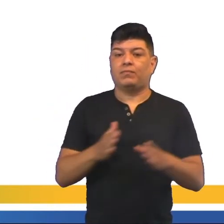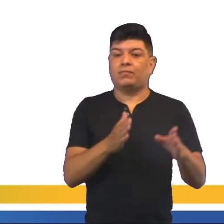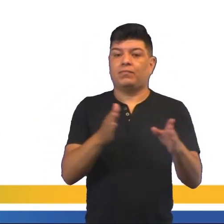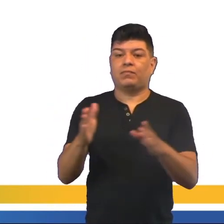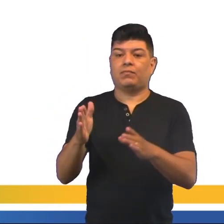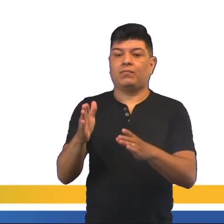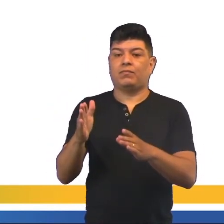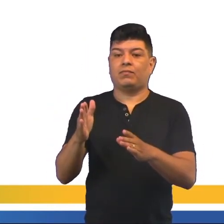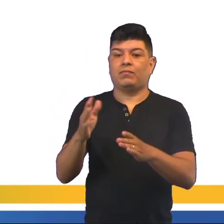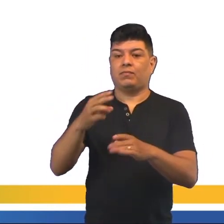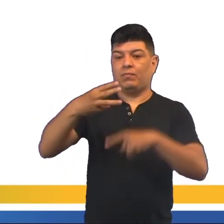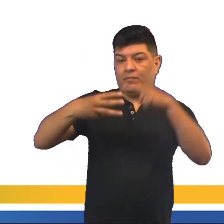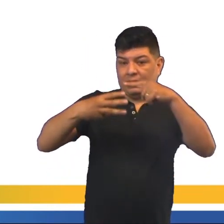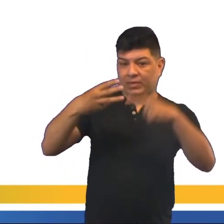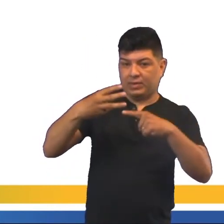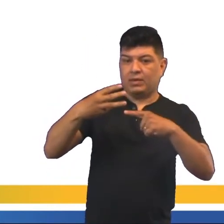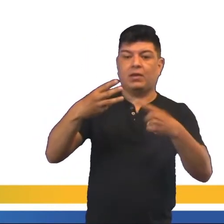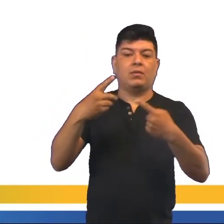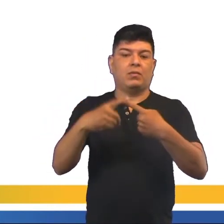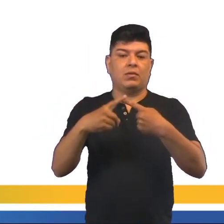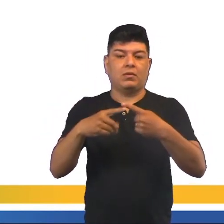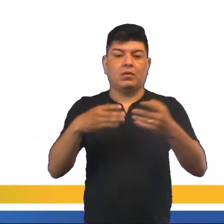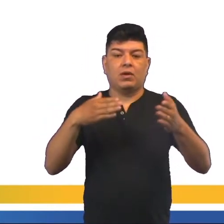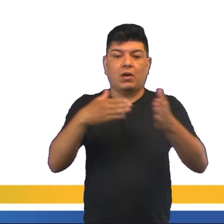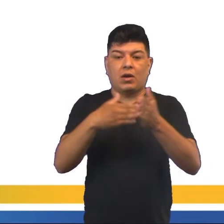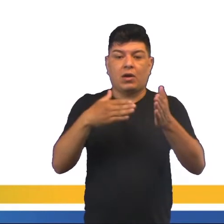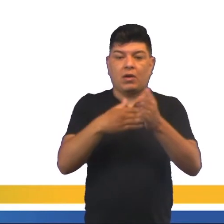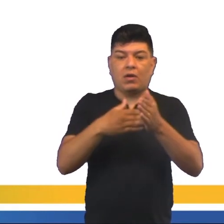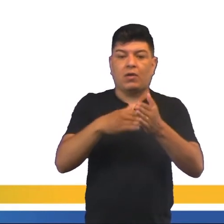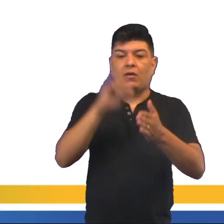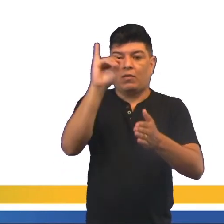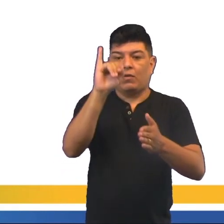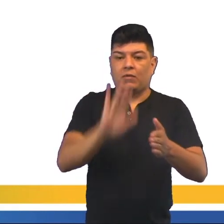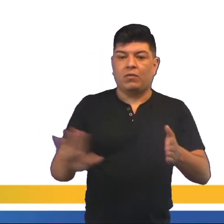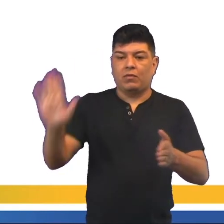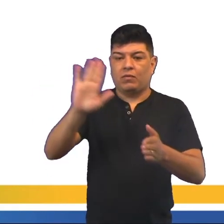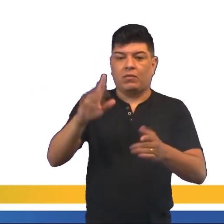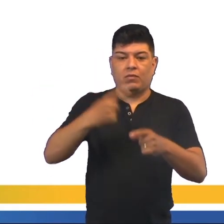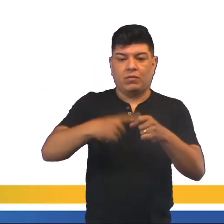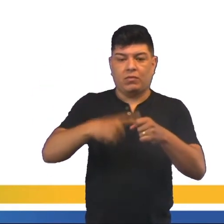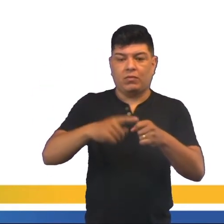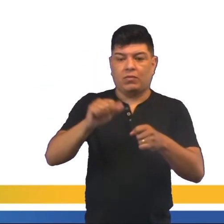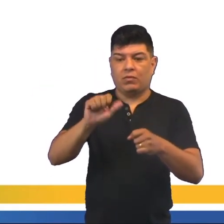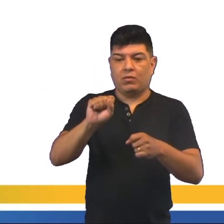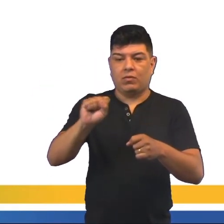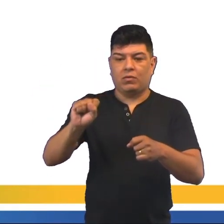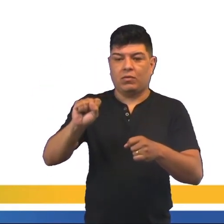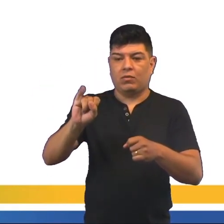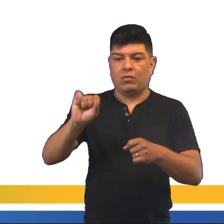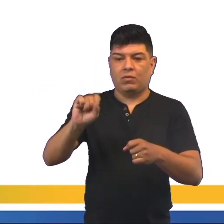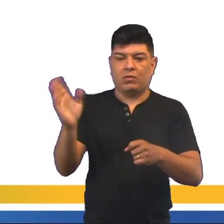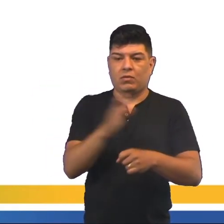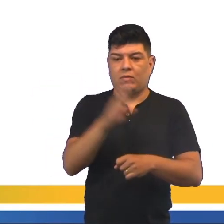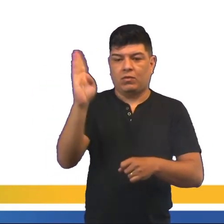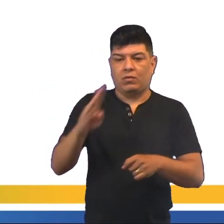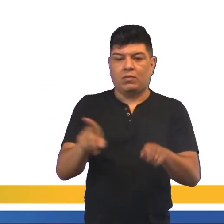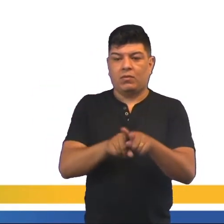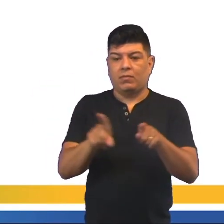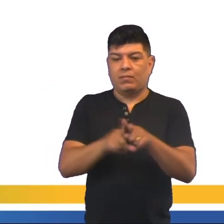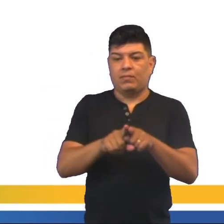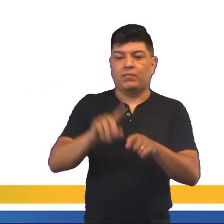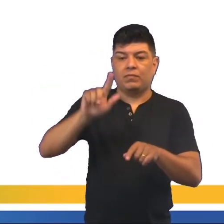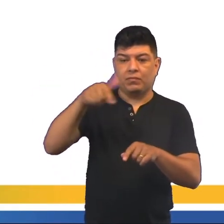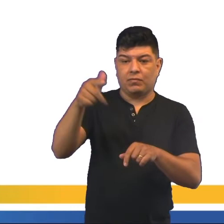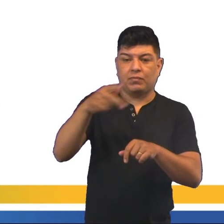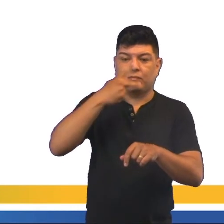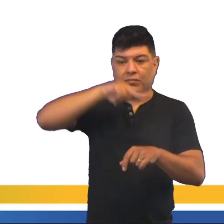rio trinacional. Ele faz as divisas internacionais dos municípios de Assis Brasil, no Brasil, com Inhapari no